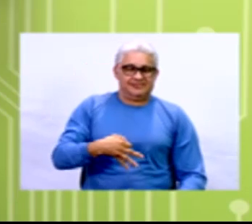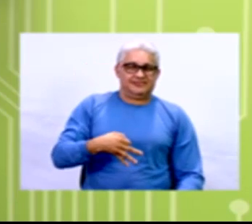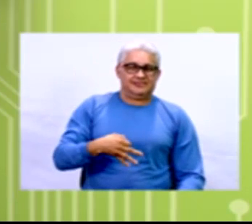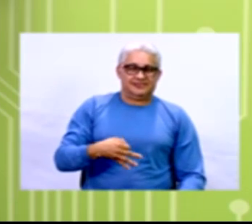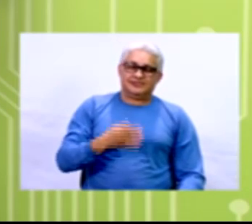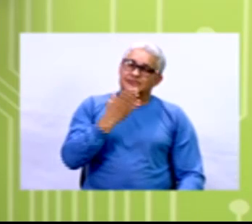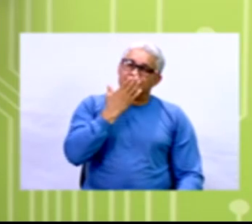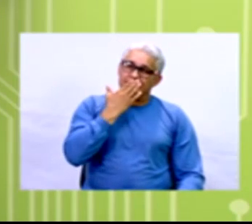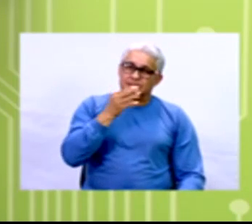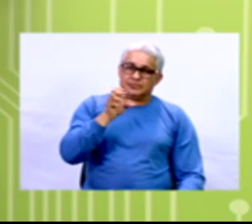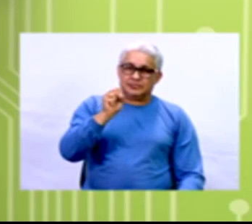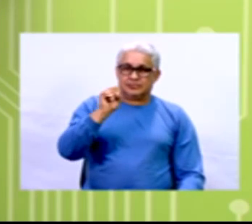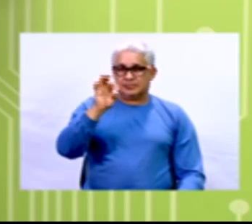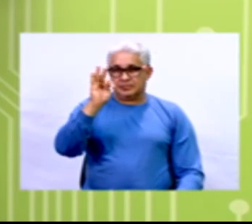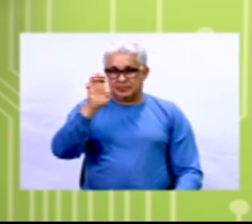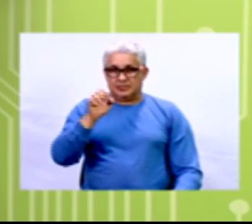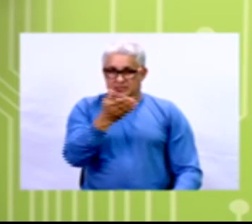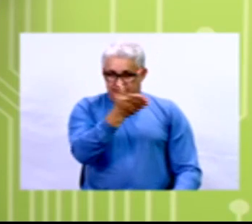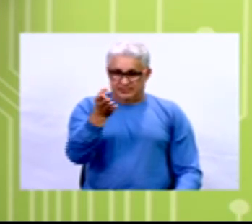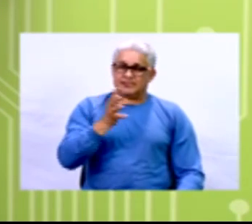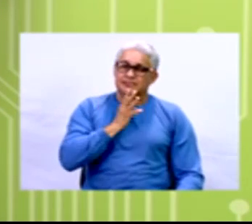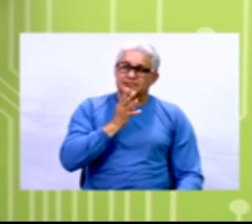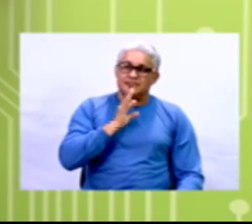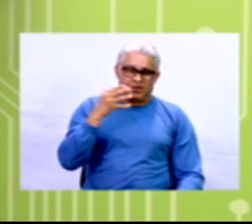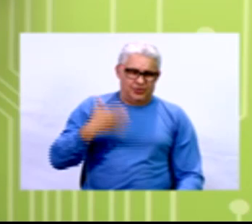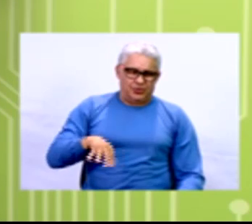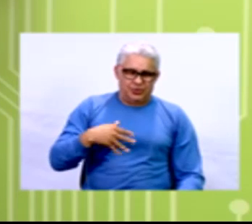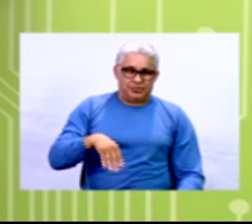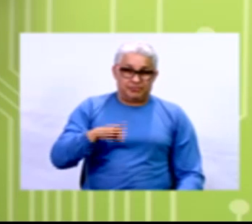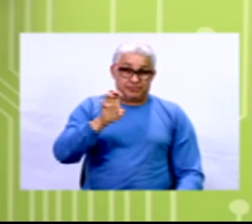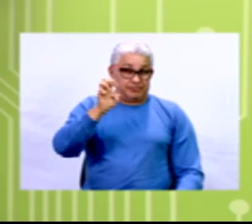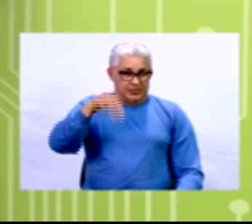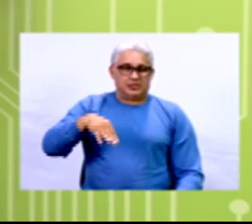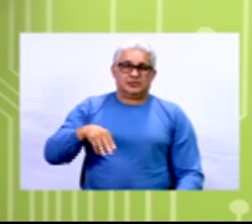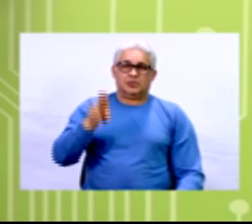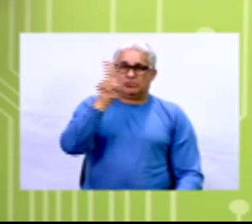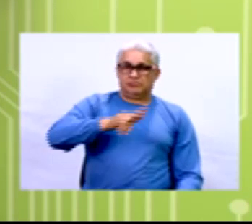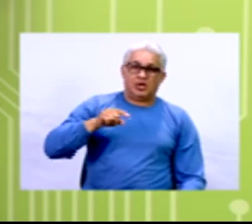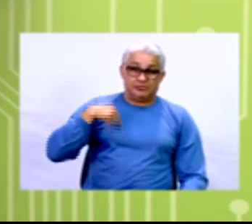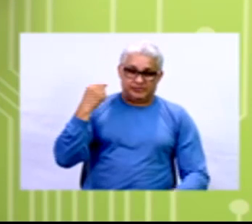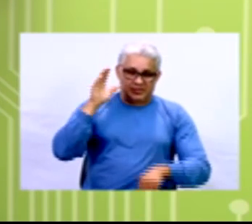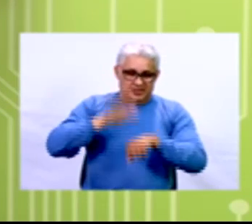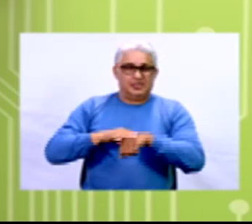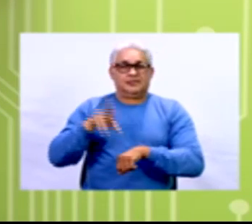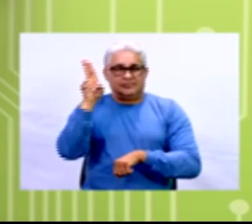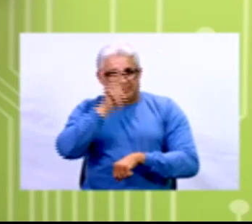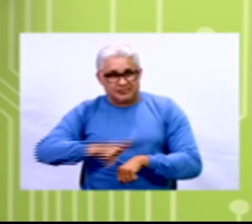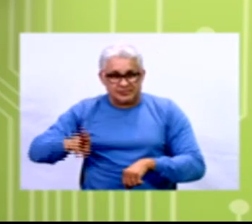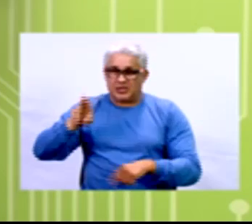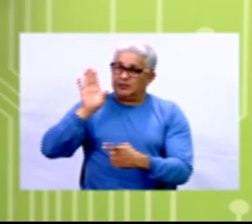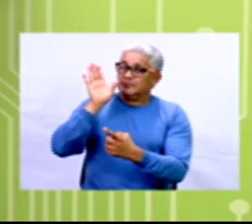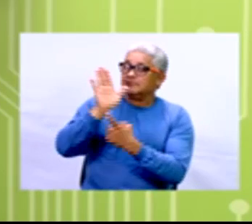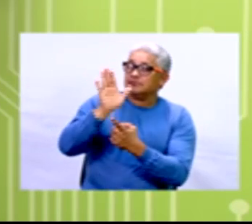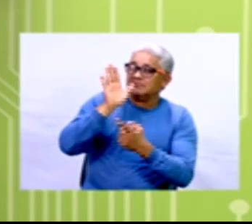de site vocês conhecem bem, que é o que a gente utiliza para produzir, para mostrar, né,